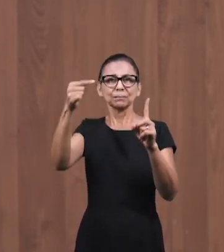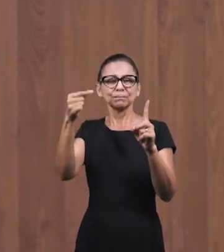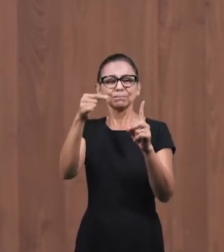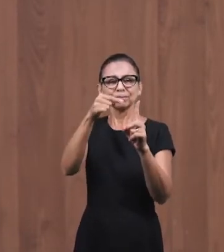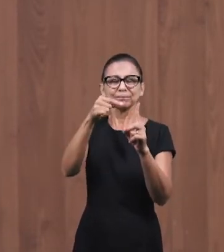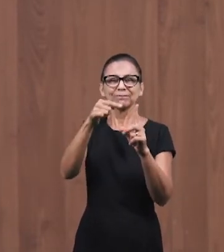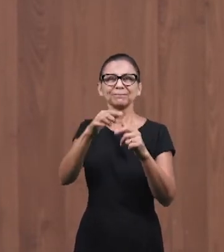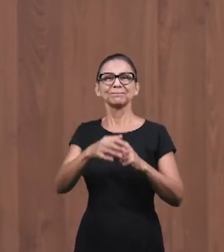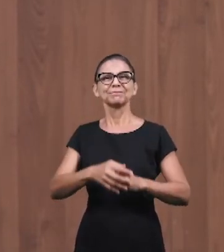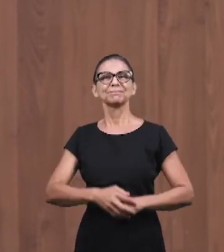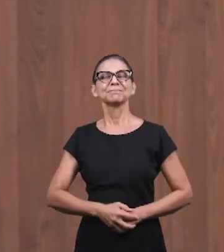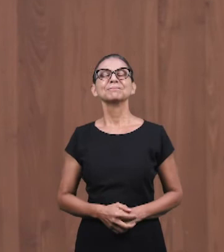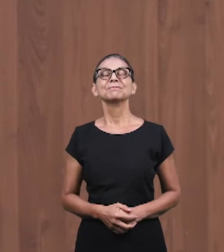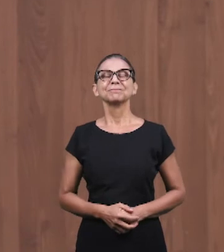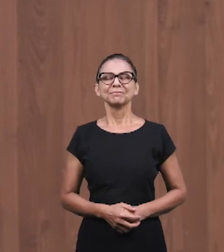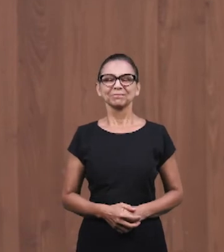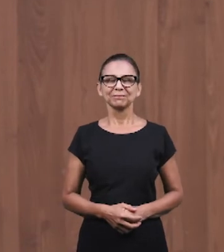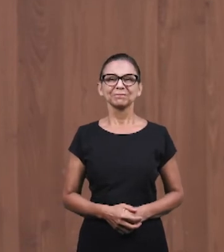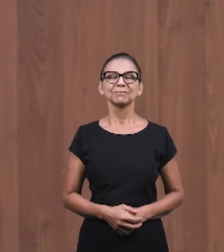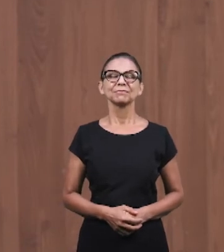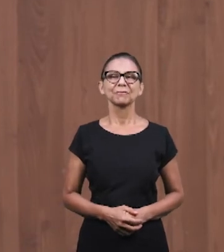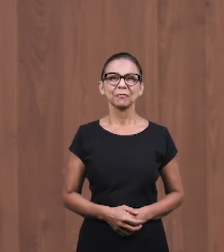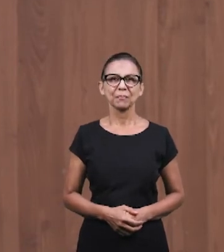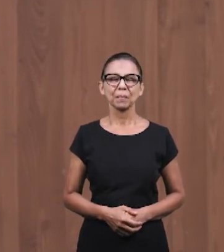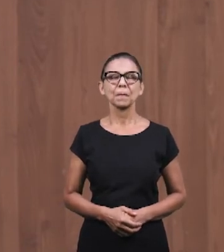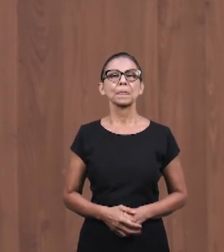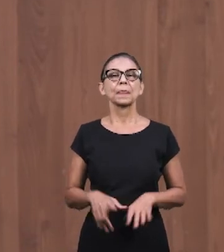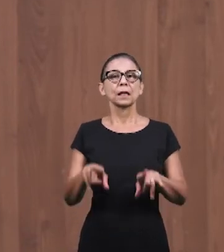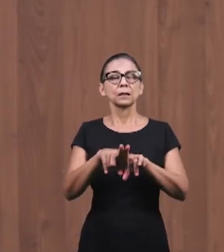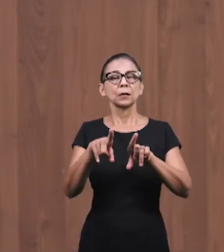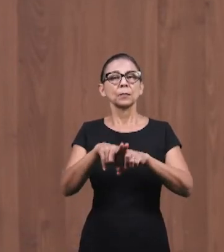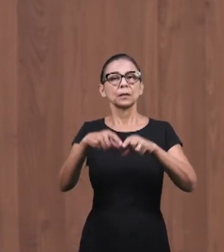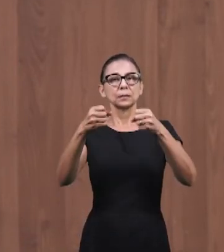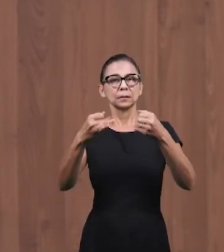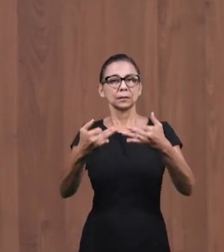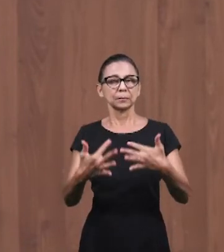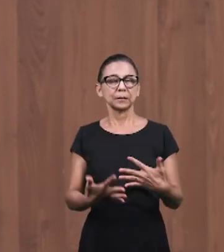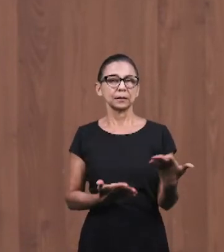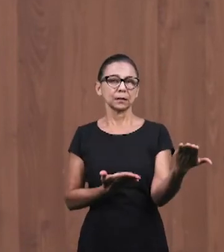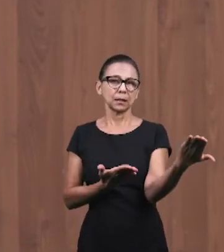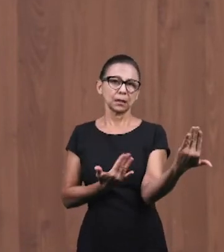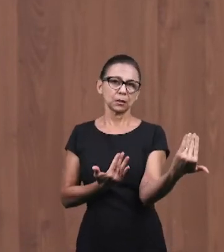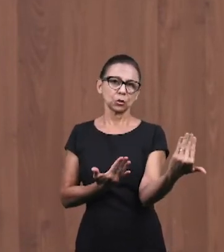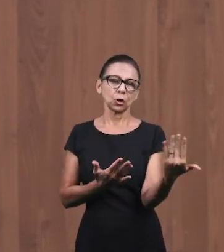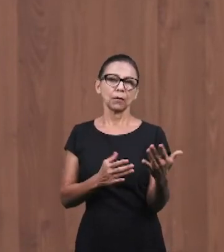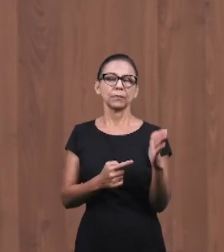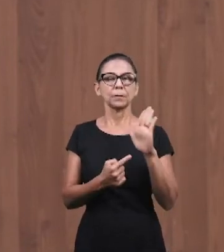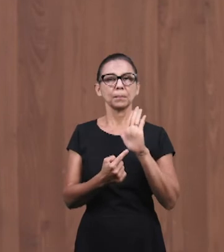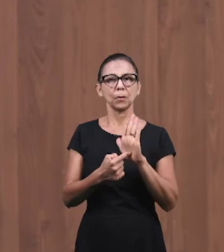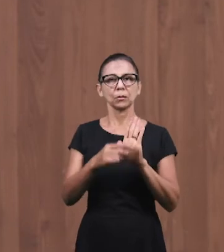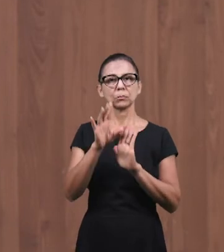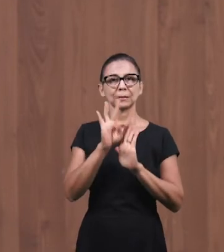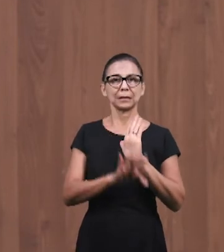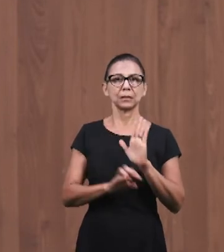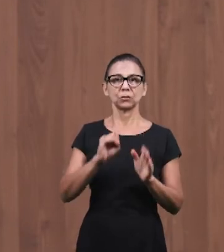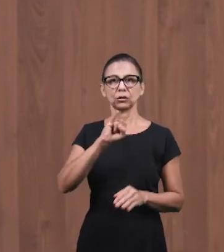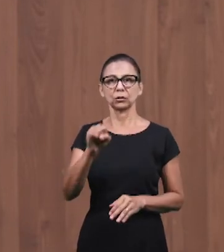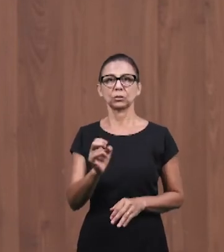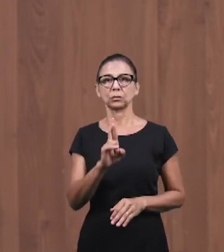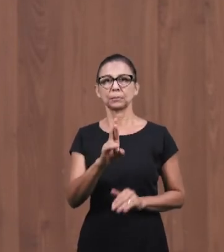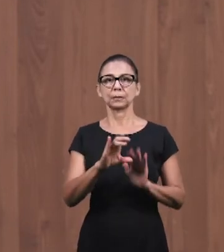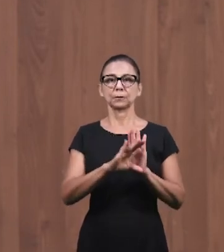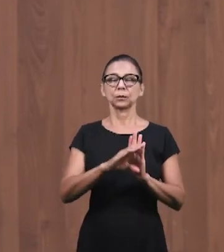soberania e presciência. E ela então faz questão de citar para isto o texto de